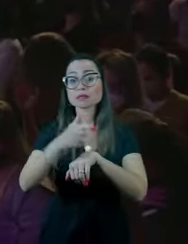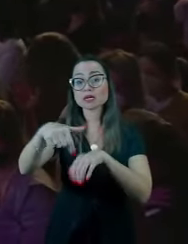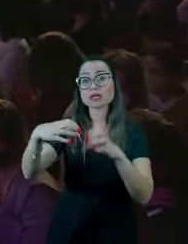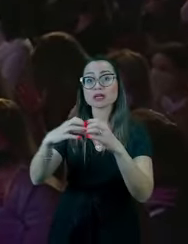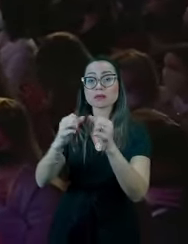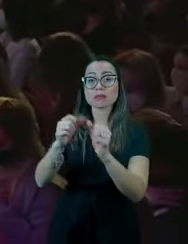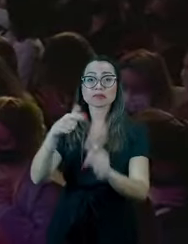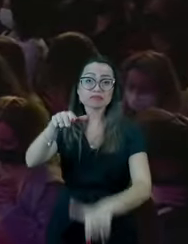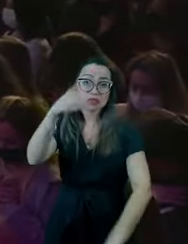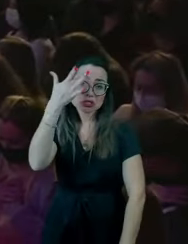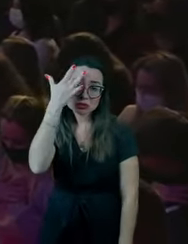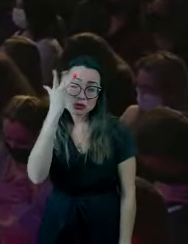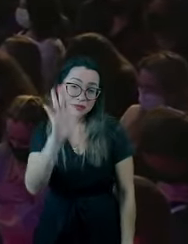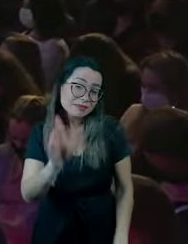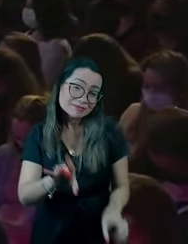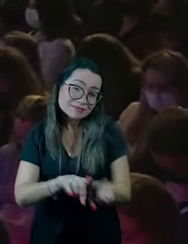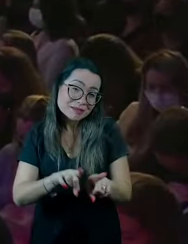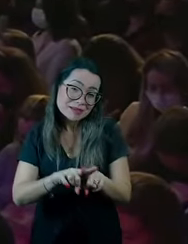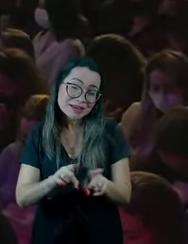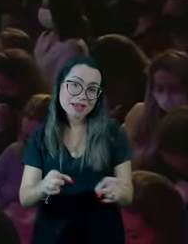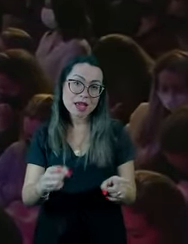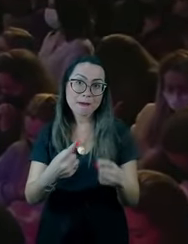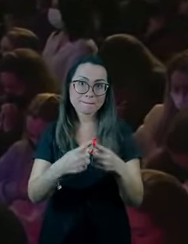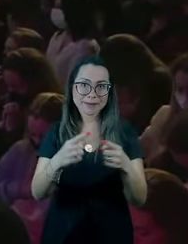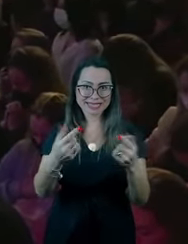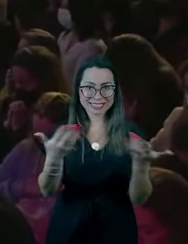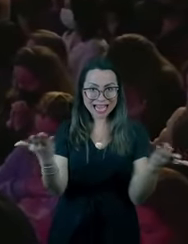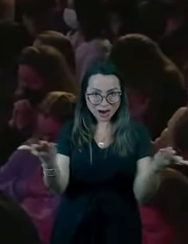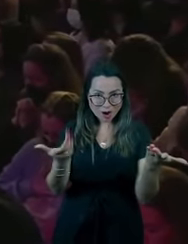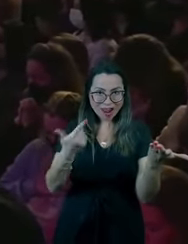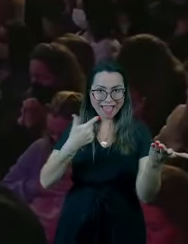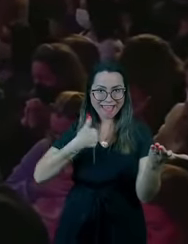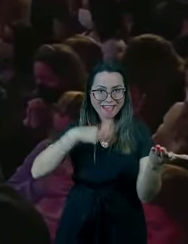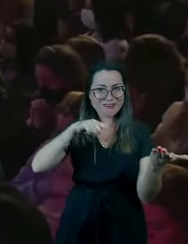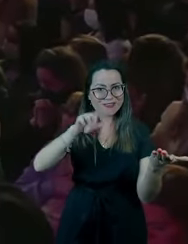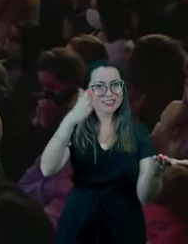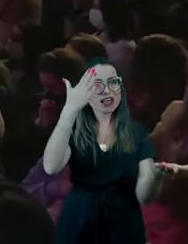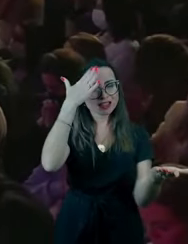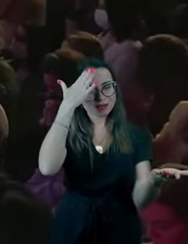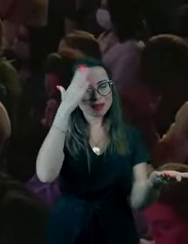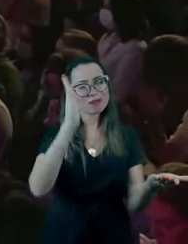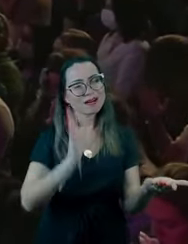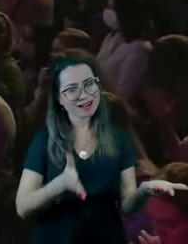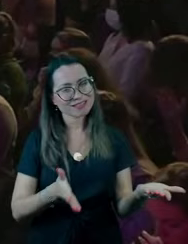sabia. Mas agora eu e você já sabemos.